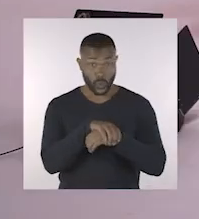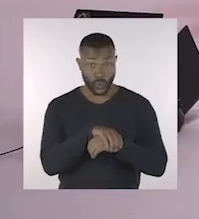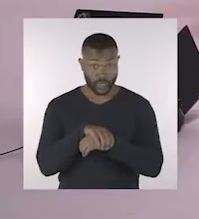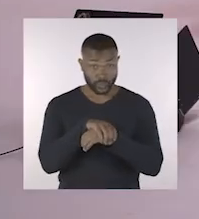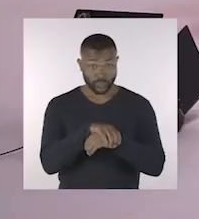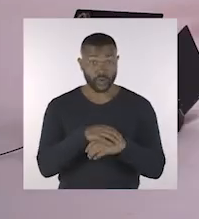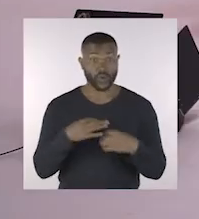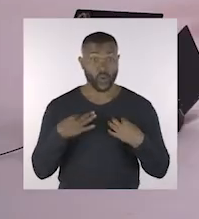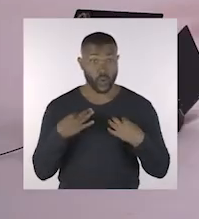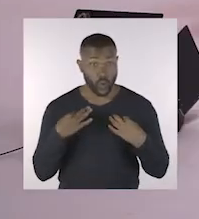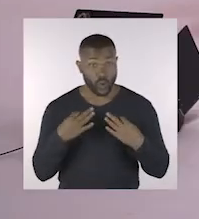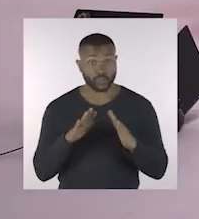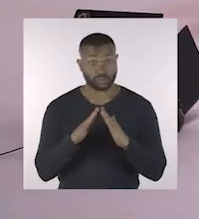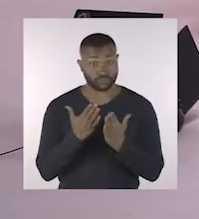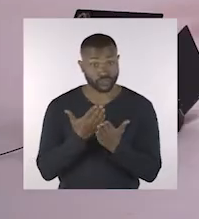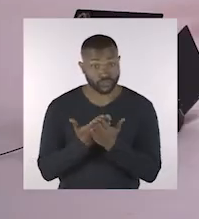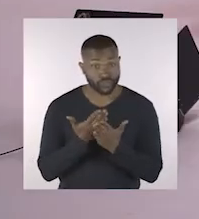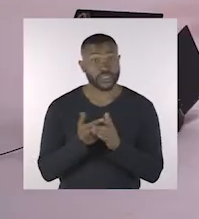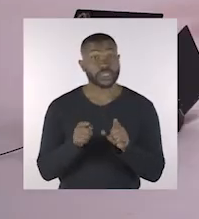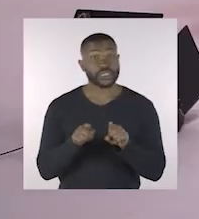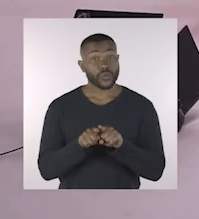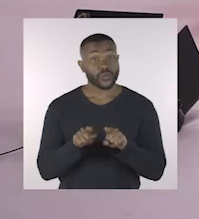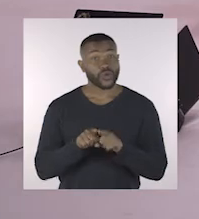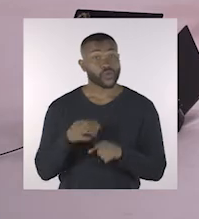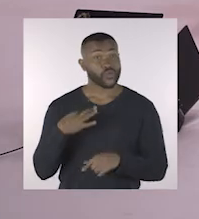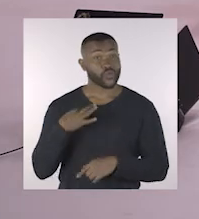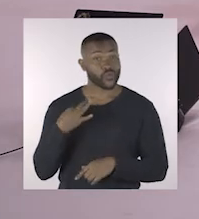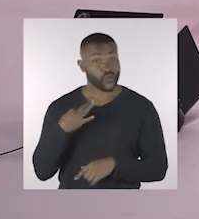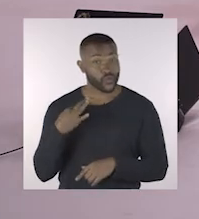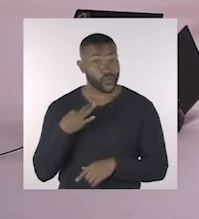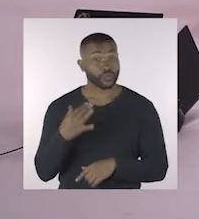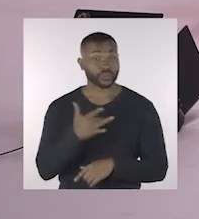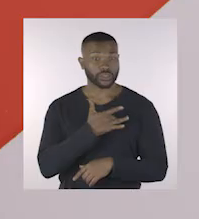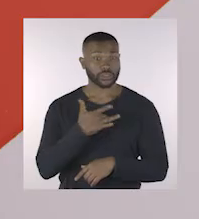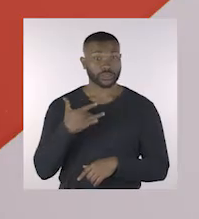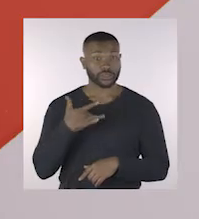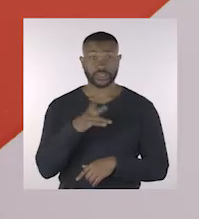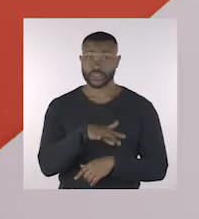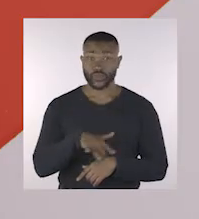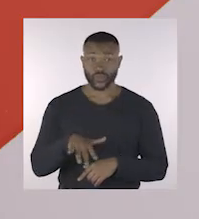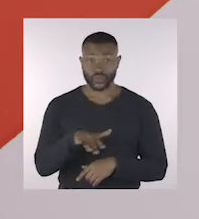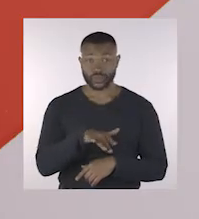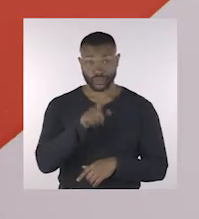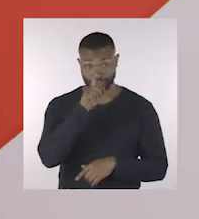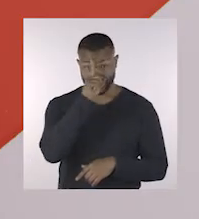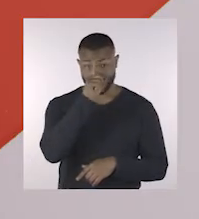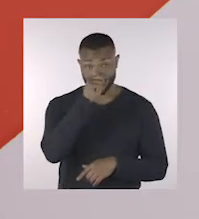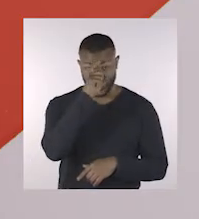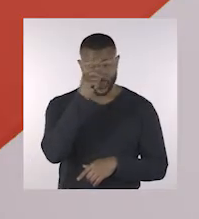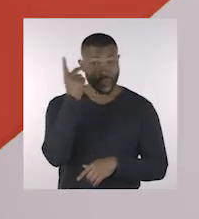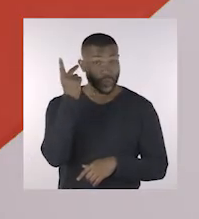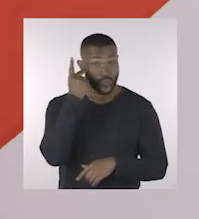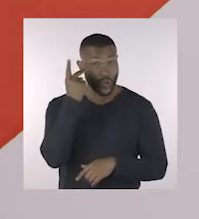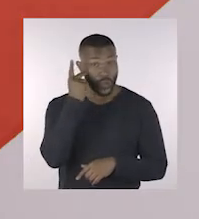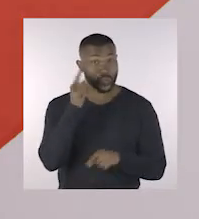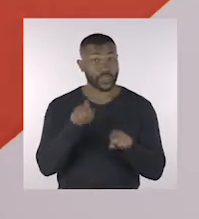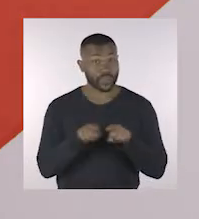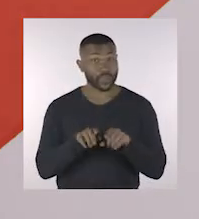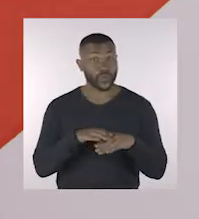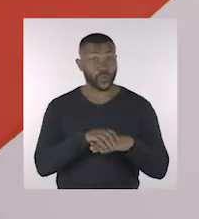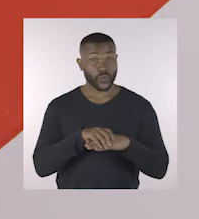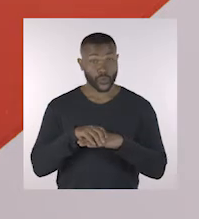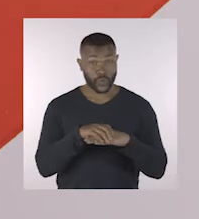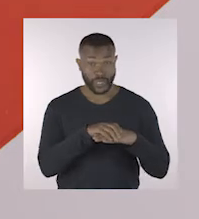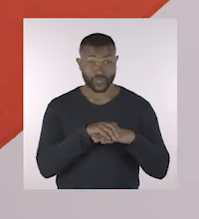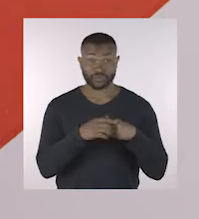cooperativas isso vale para uniforme escolar isso pode valer por uniforme da rede de saúde da cidade de São Paulo isso